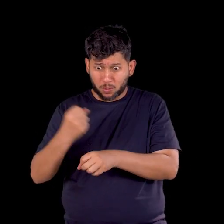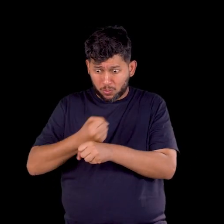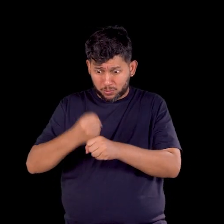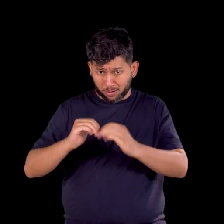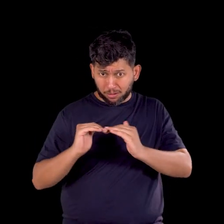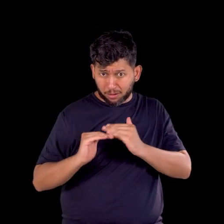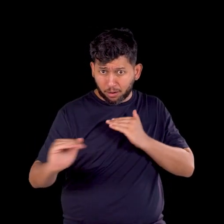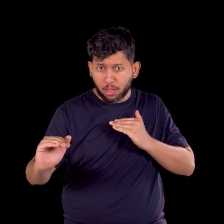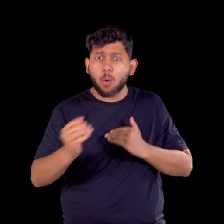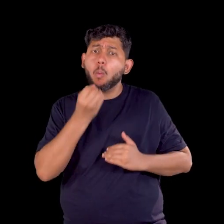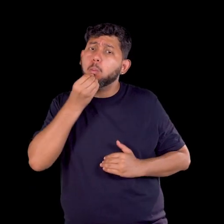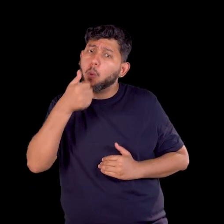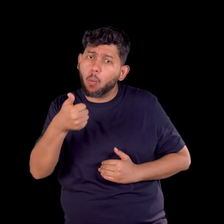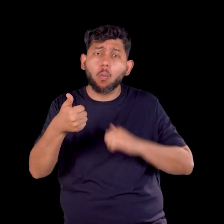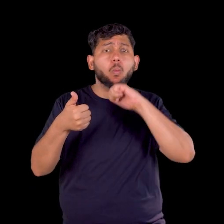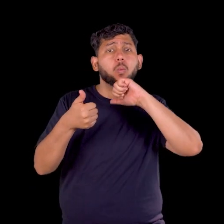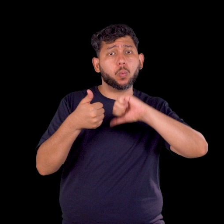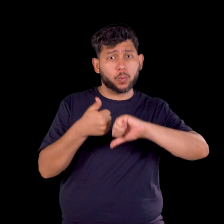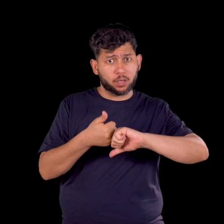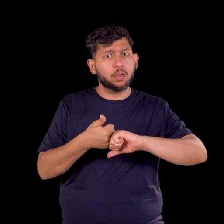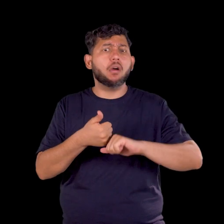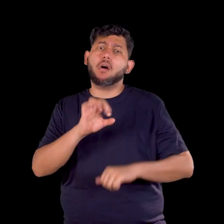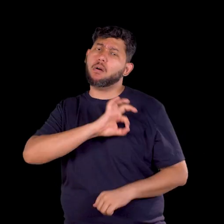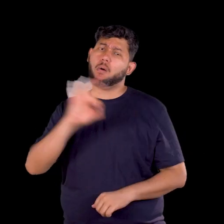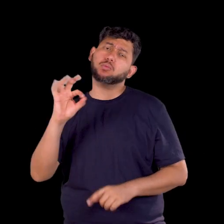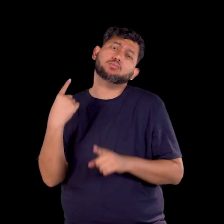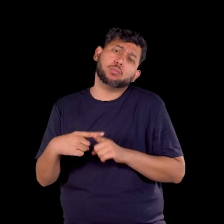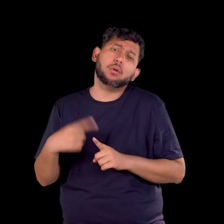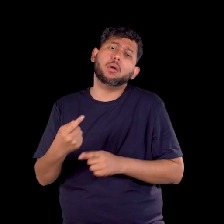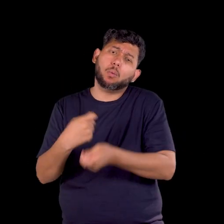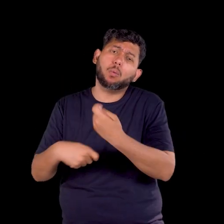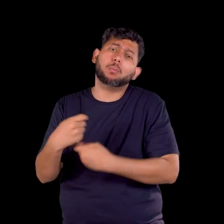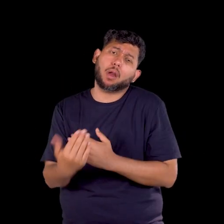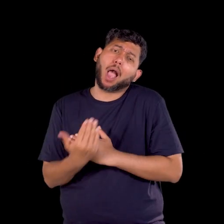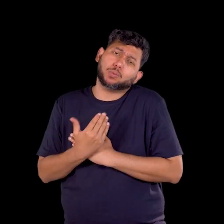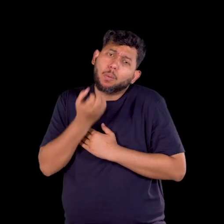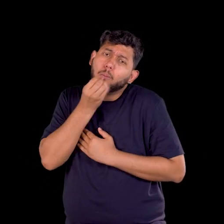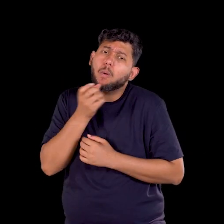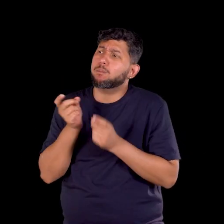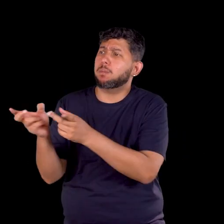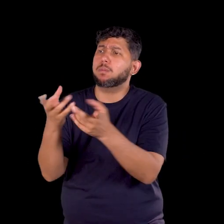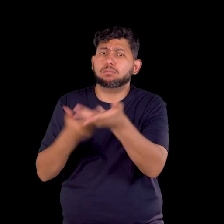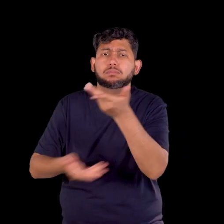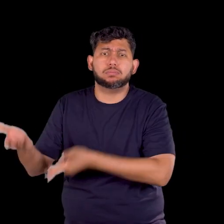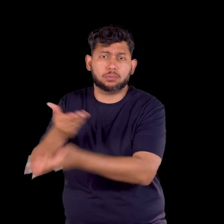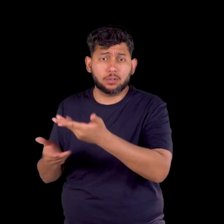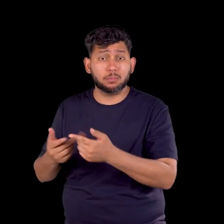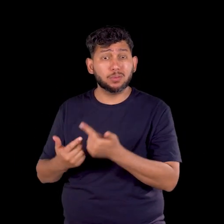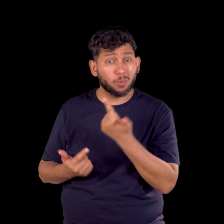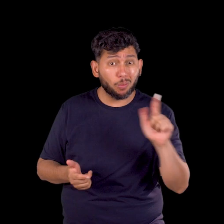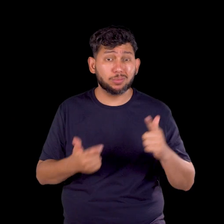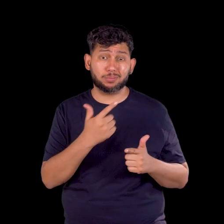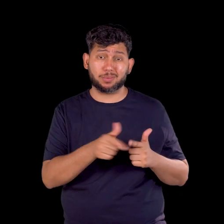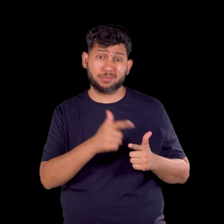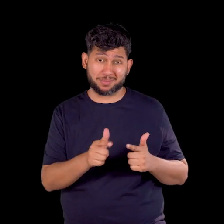delas se mostrou útil e fundamental para a economia como um todo. Outras nem tanto, sobretudo na região norte do país,